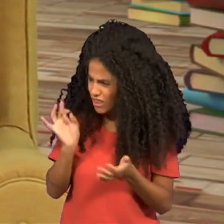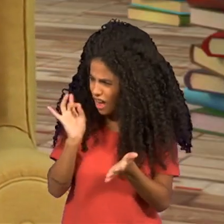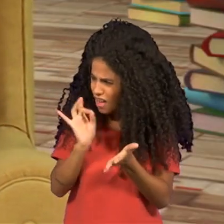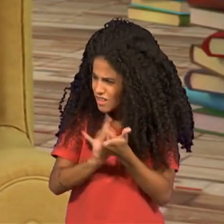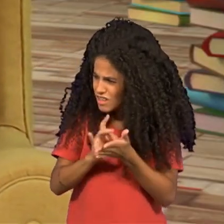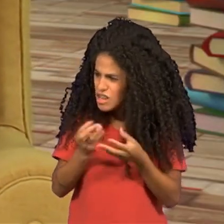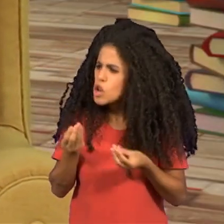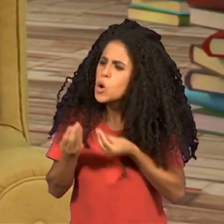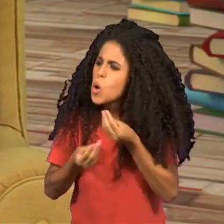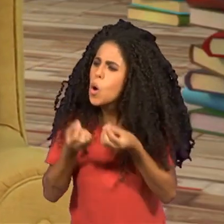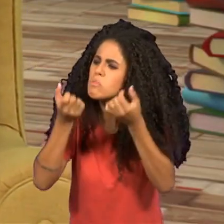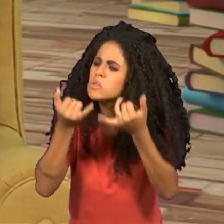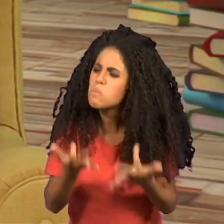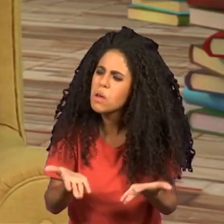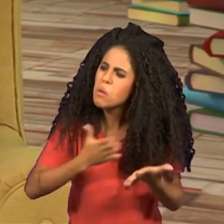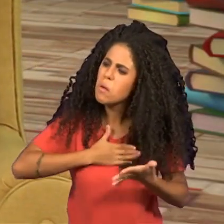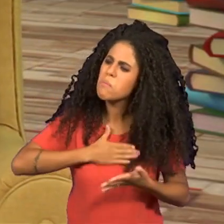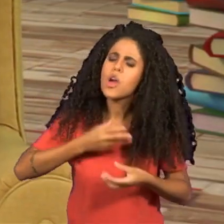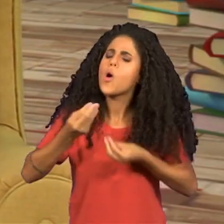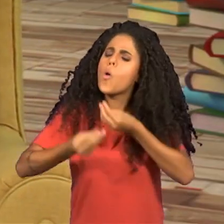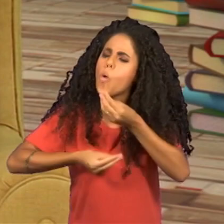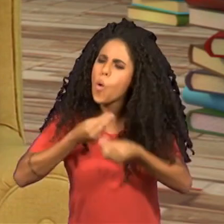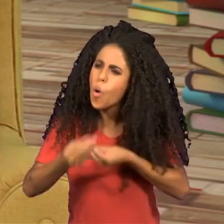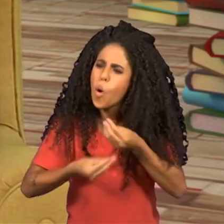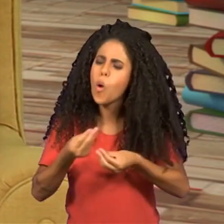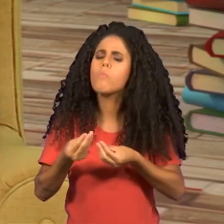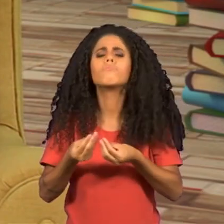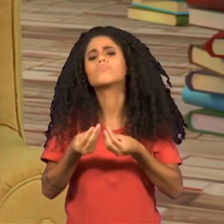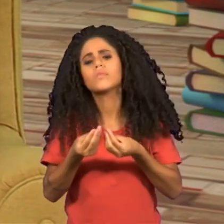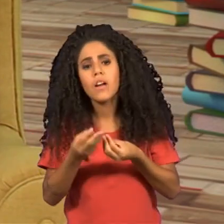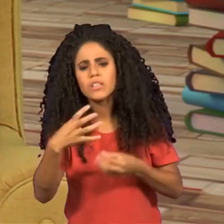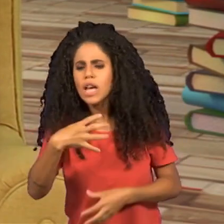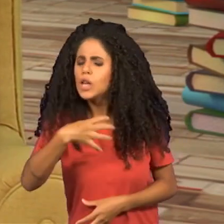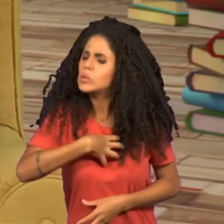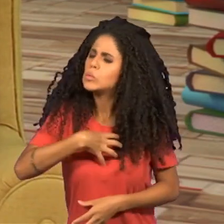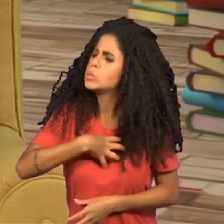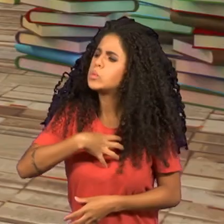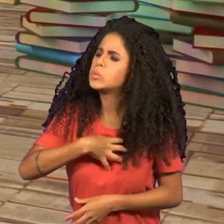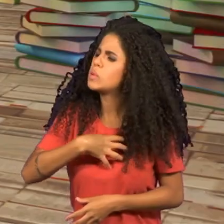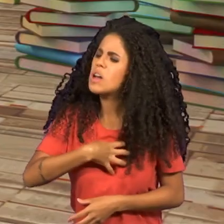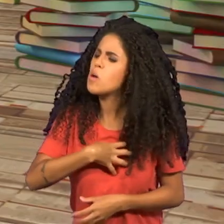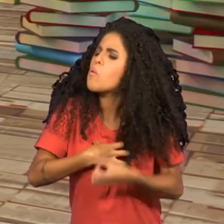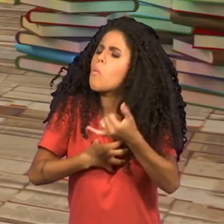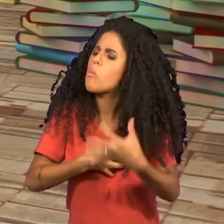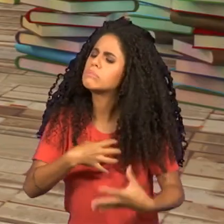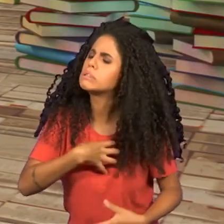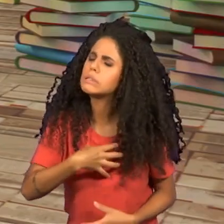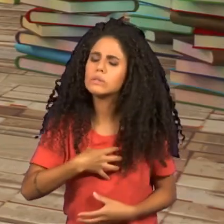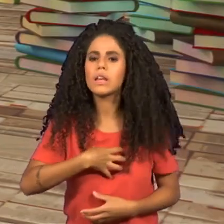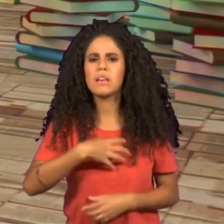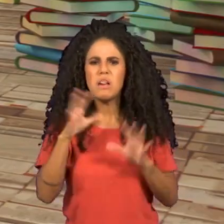me conte dessas criaturas comece por essa que você achou feia horrorosa